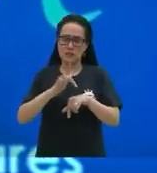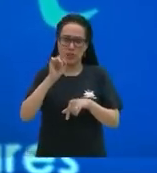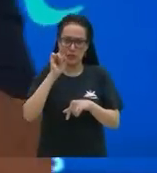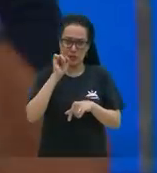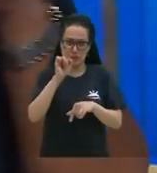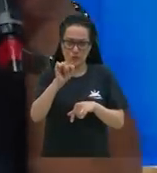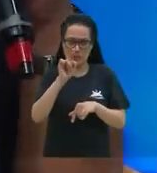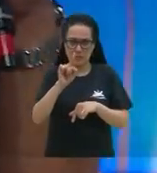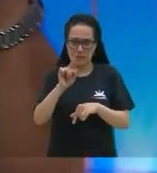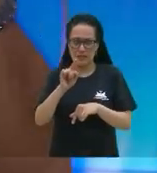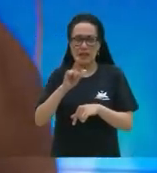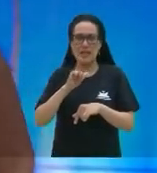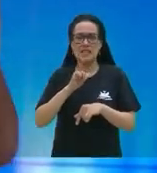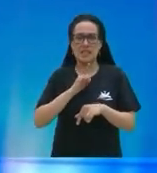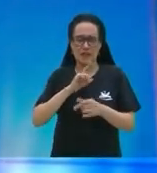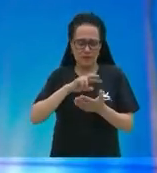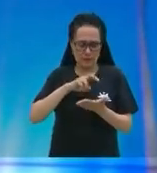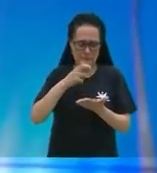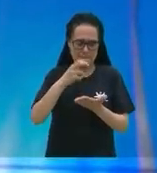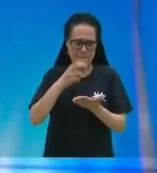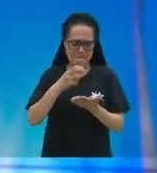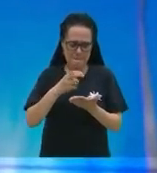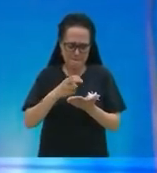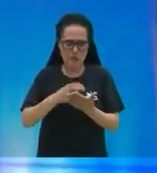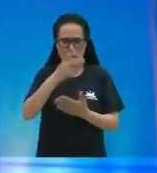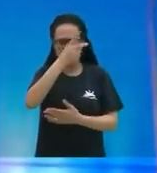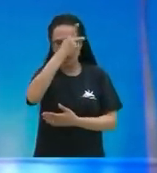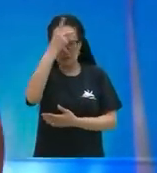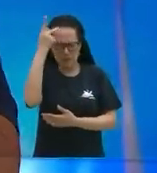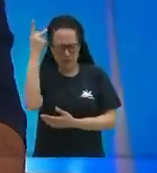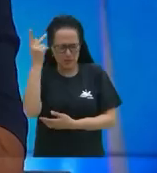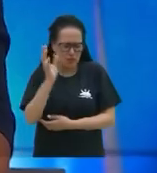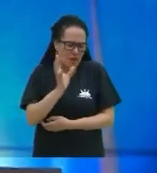uma perda muito grande, uma morte de alguém muito querido.